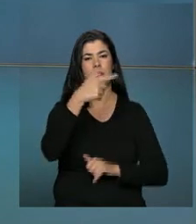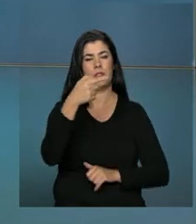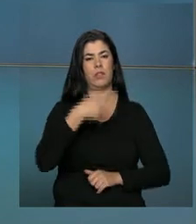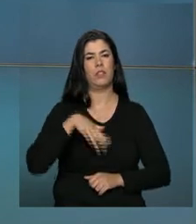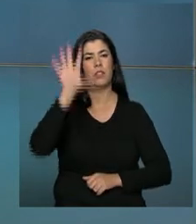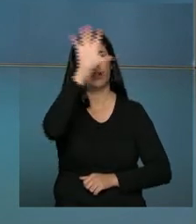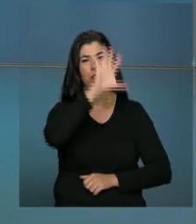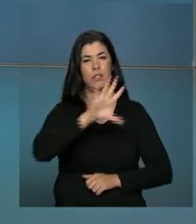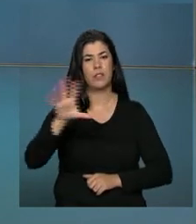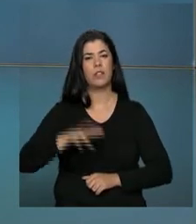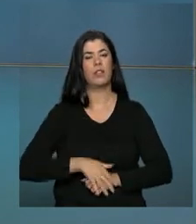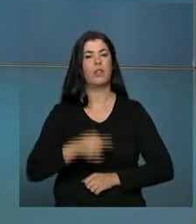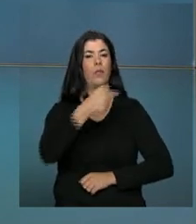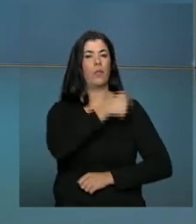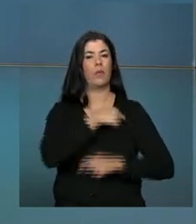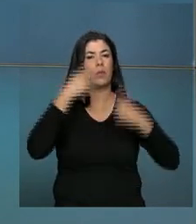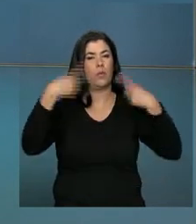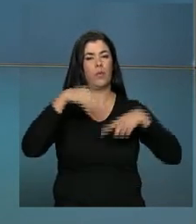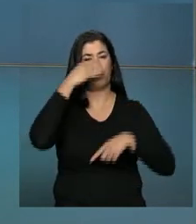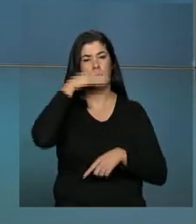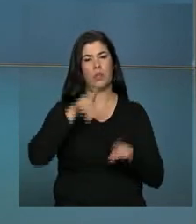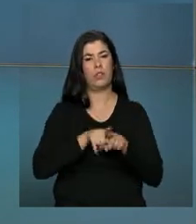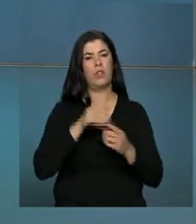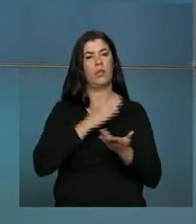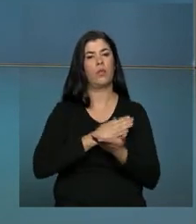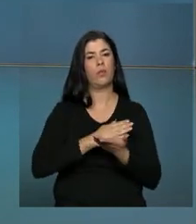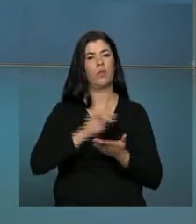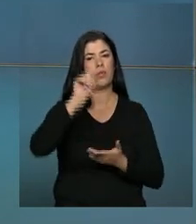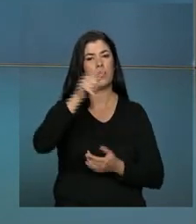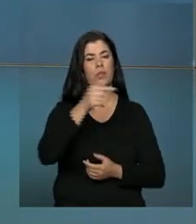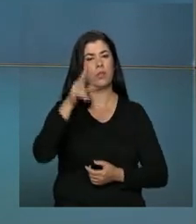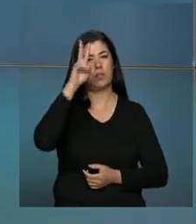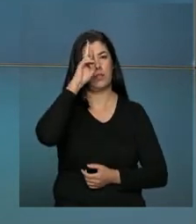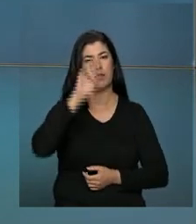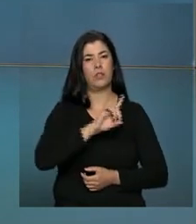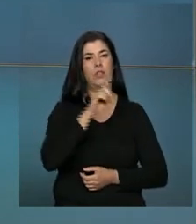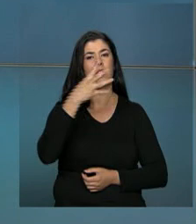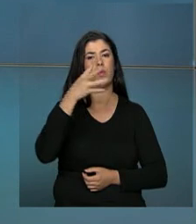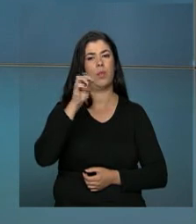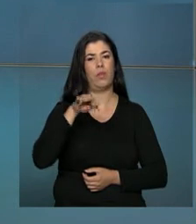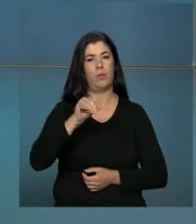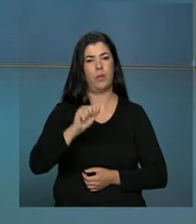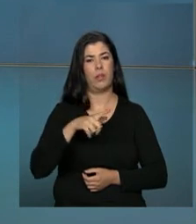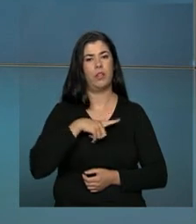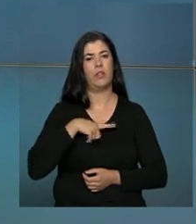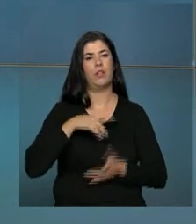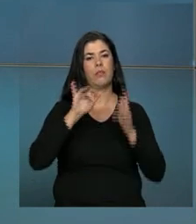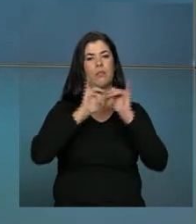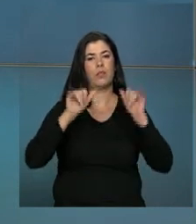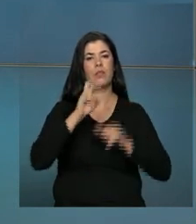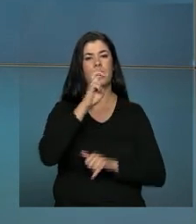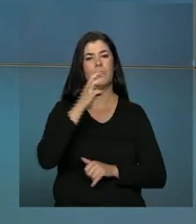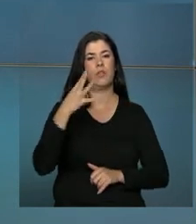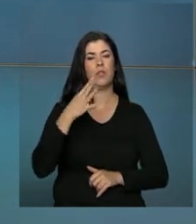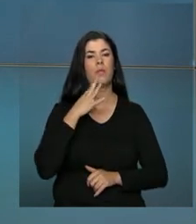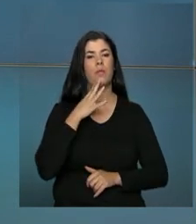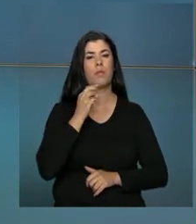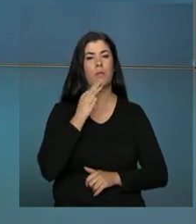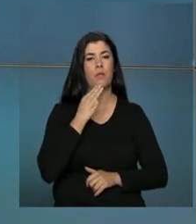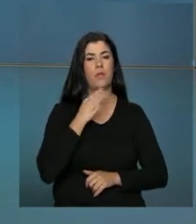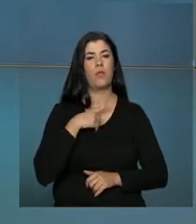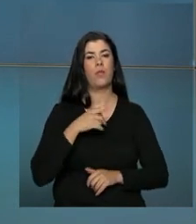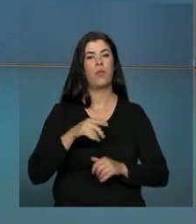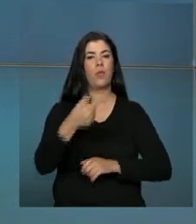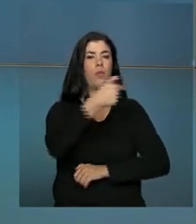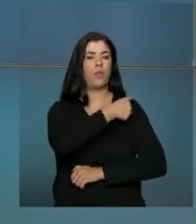Campanha Nacional de Vacinação contra a Gripe, que tem início na próxima segunda-feira, dia 4 de maio. Serão disponibilizadas 54 milhões de doses